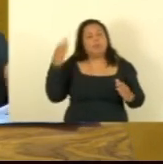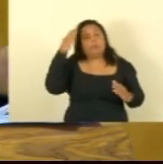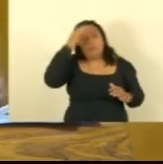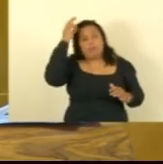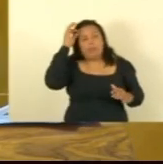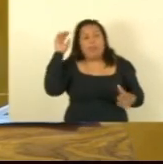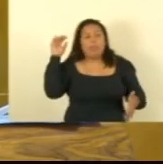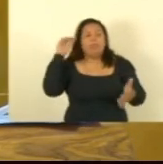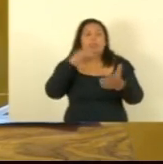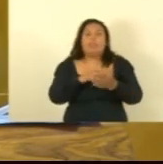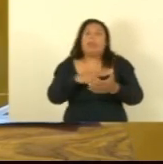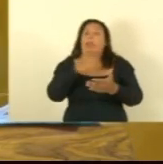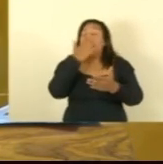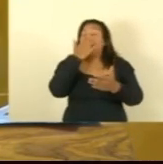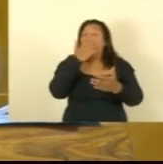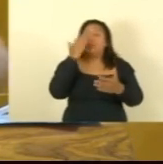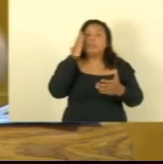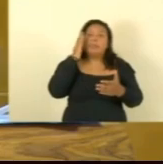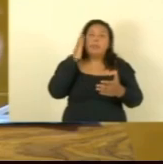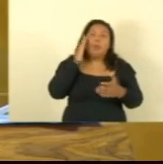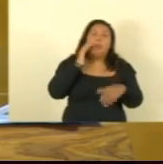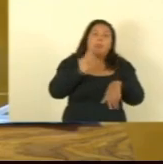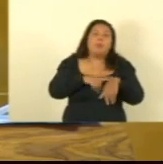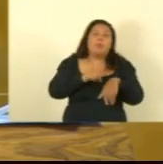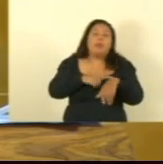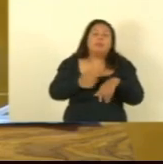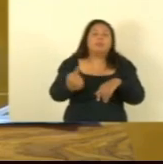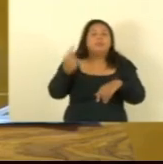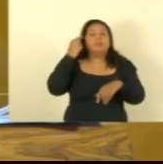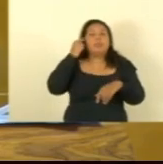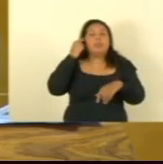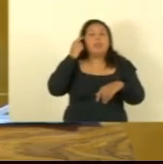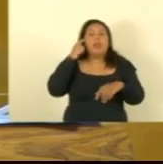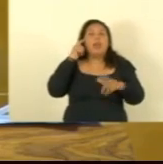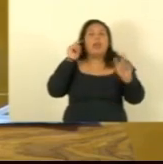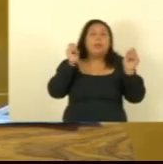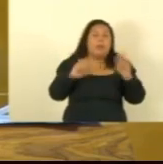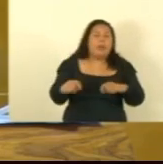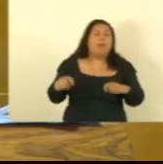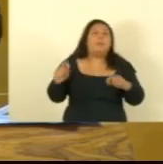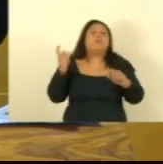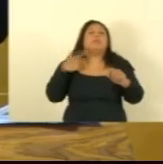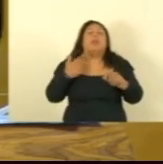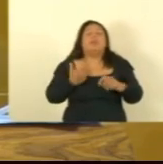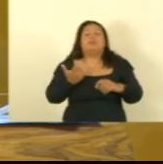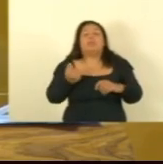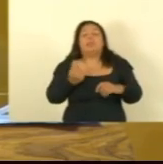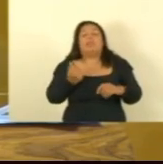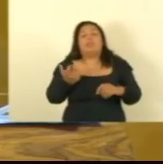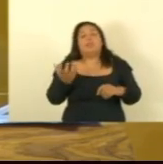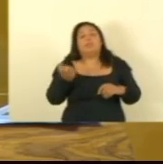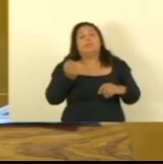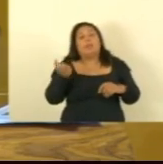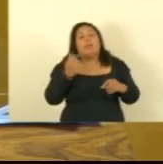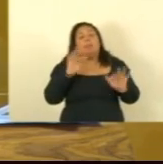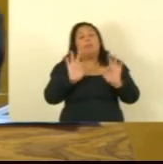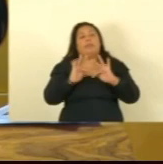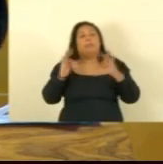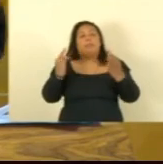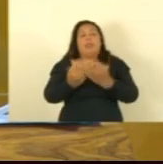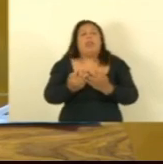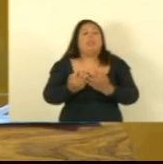Até mesmo na hora de se pensar a criação de um benefício para essas famílias, elas